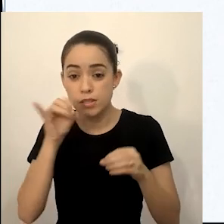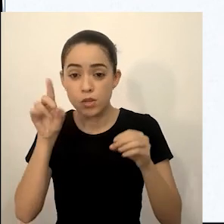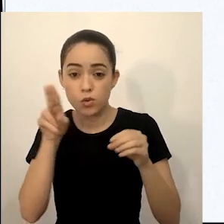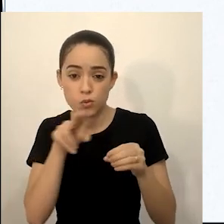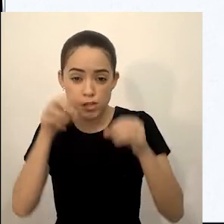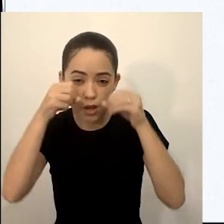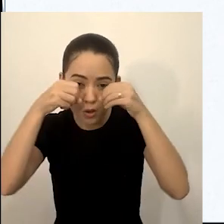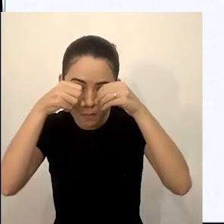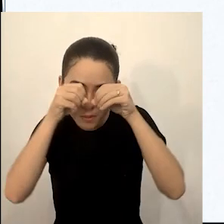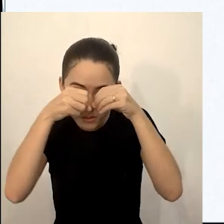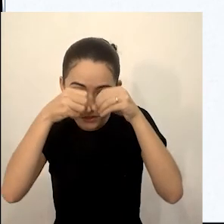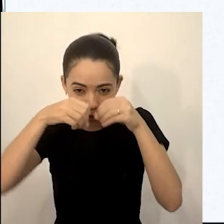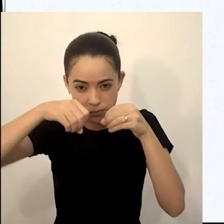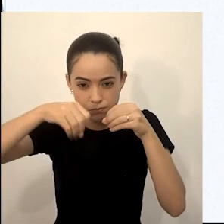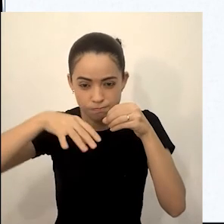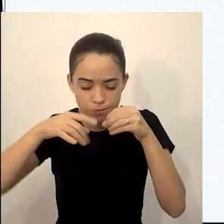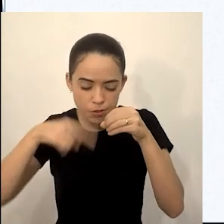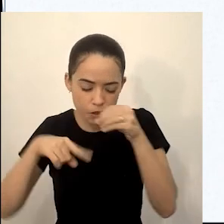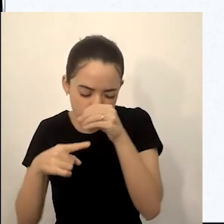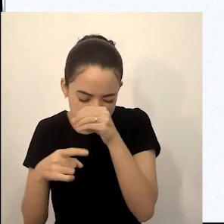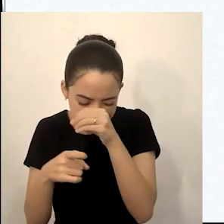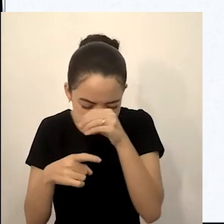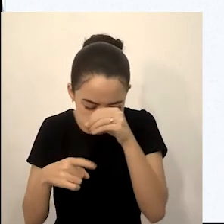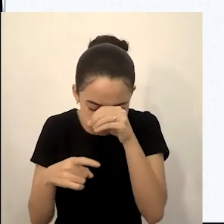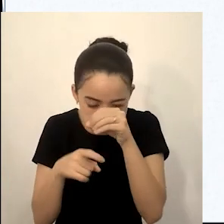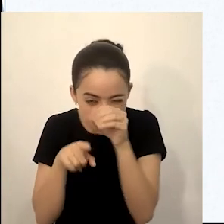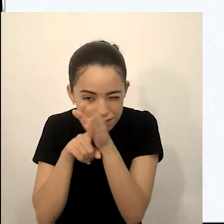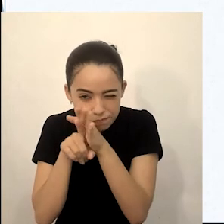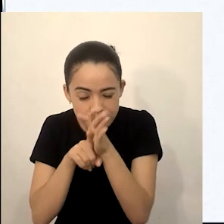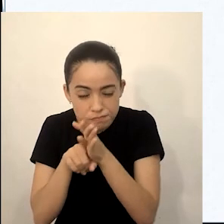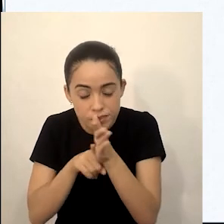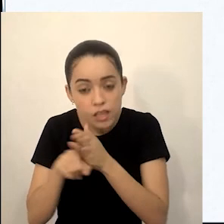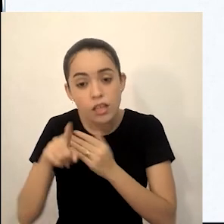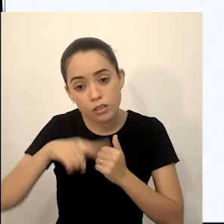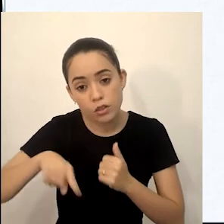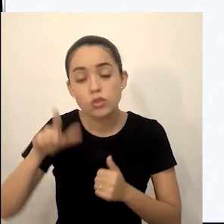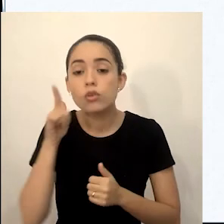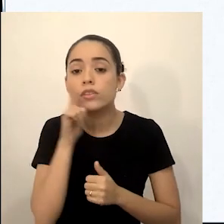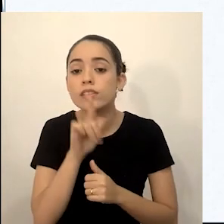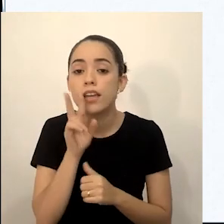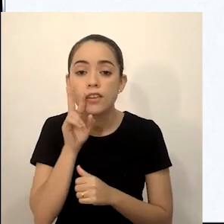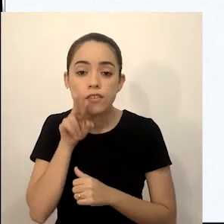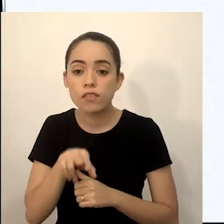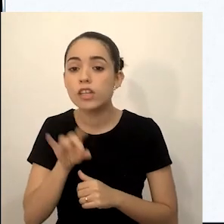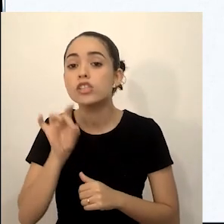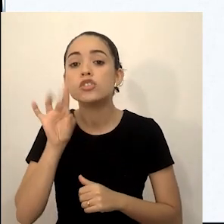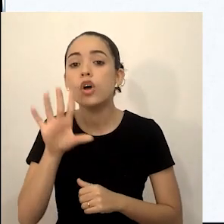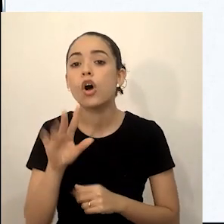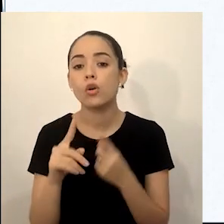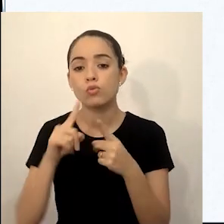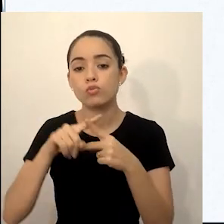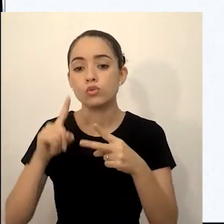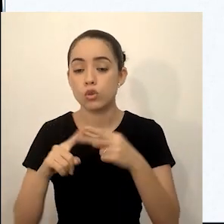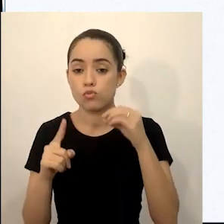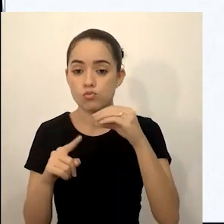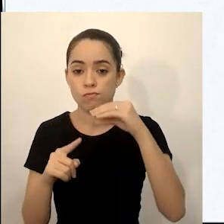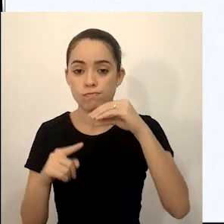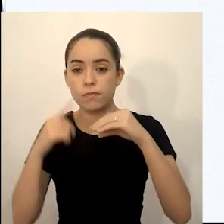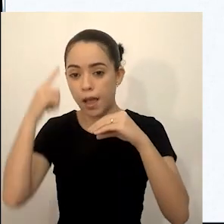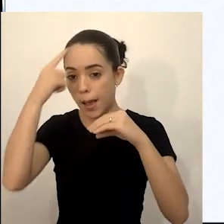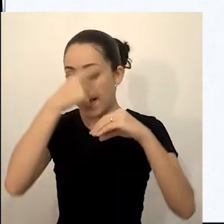Em microscopia de luz, ao analisarmos os espermatozoides, podemos ver apenas